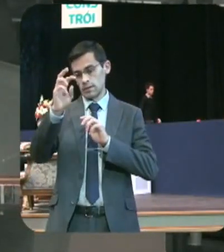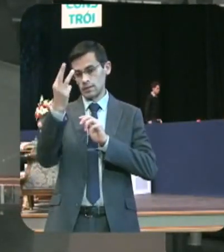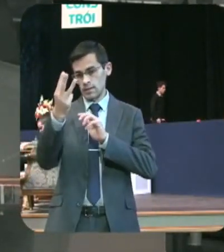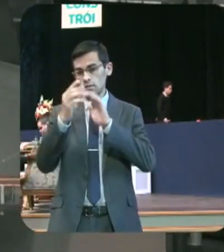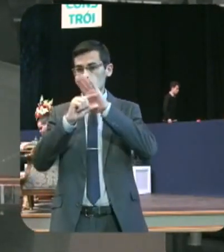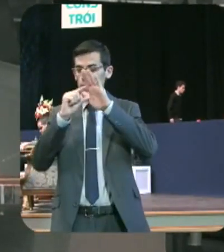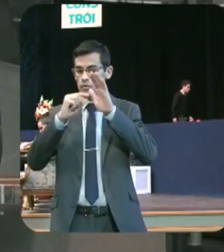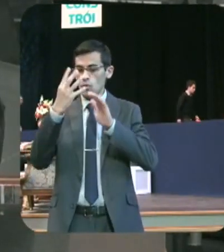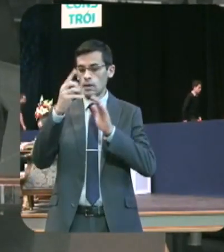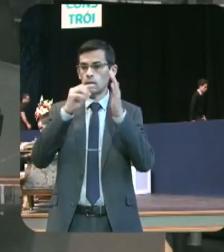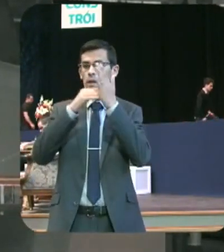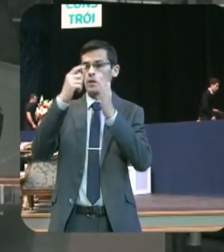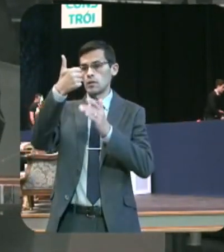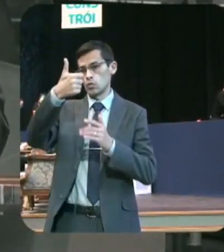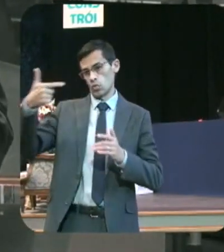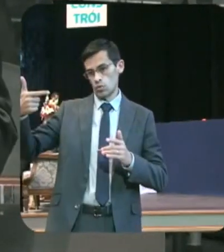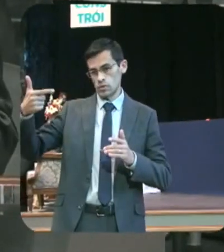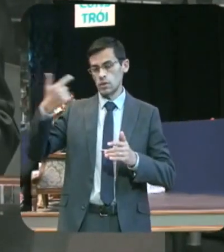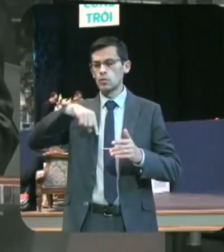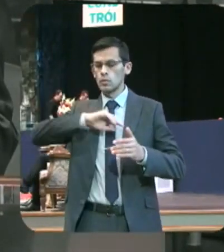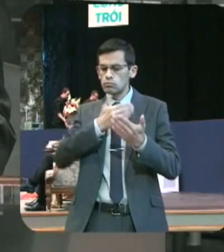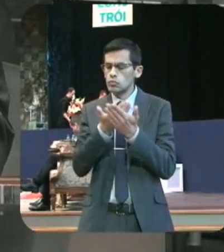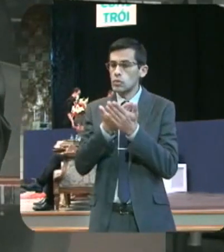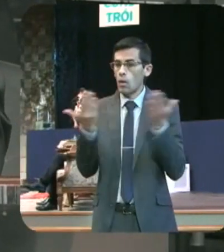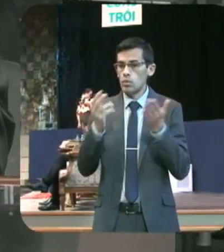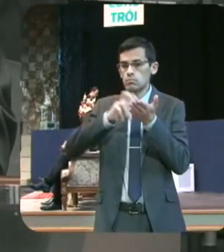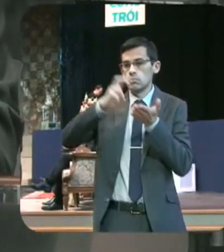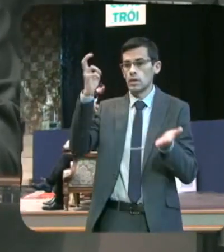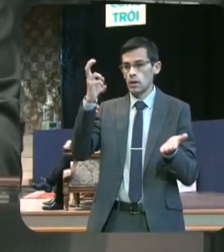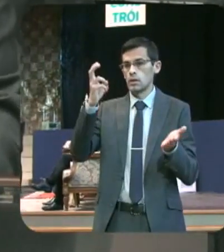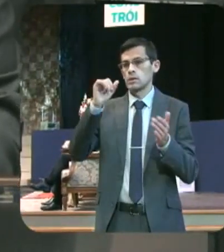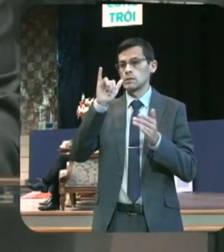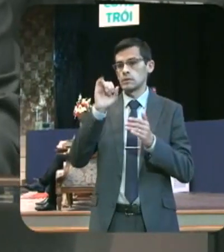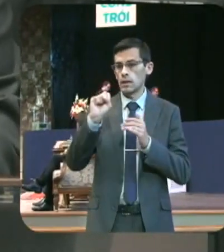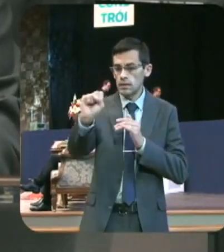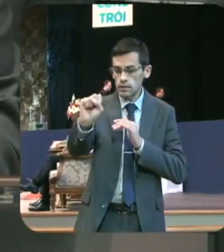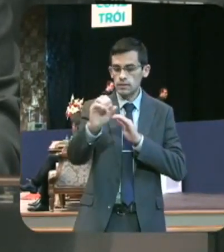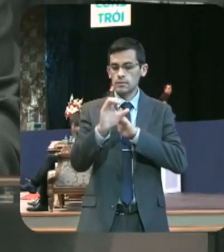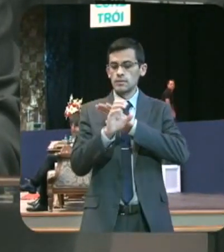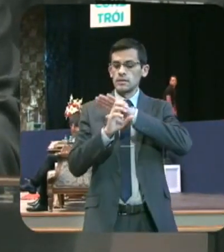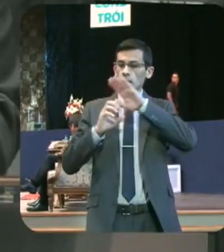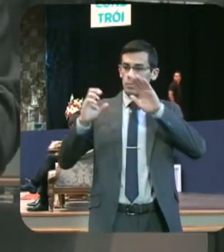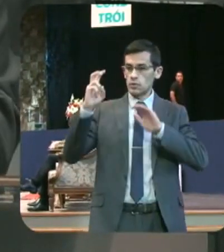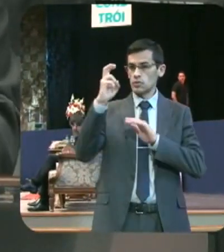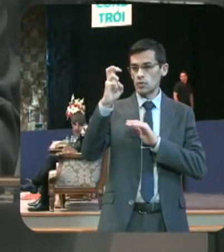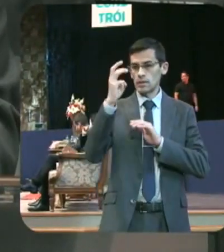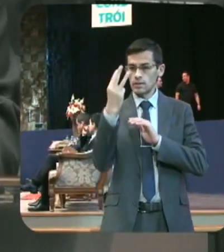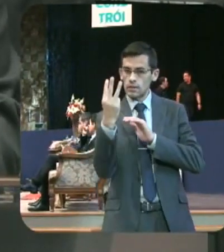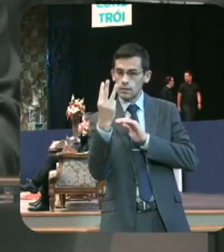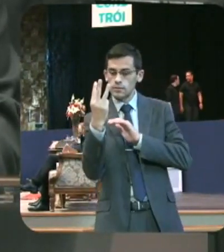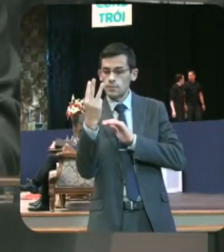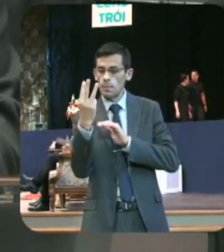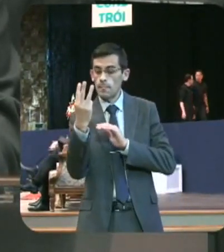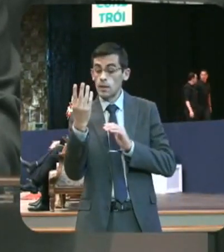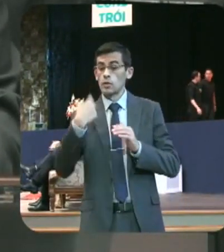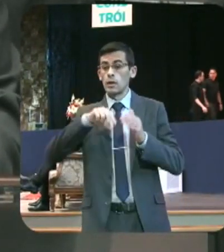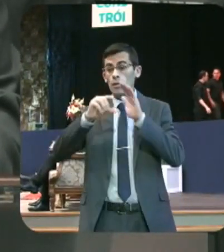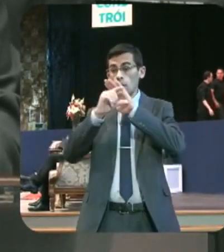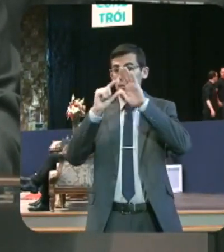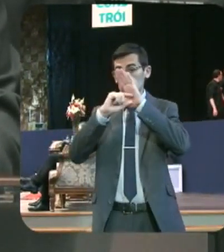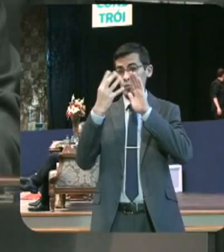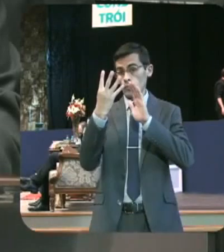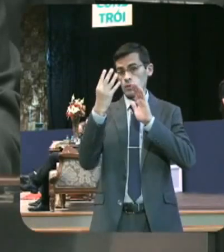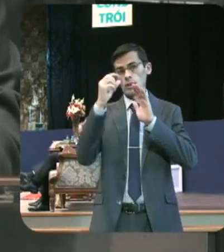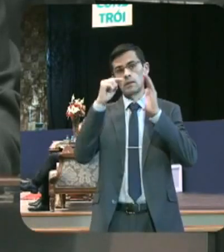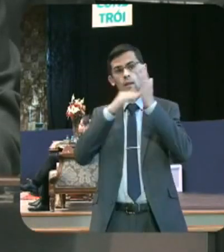12. Isaías, capítulo 53, versículos de 4 a 12. Eu vou estar lendo na versão da Bíblia na